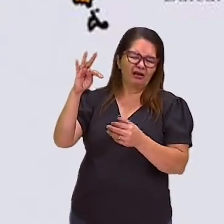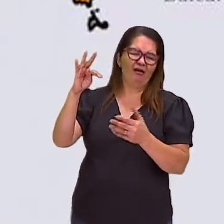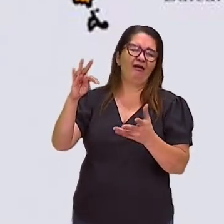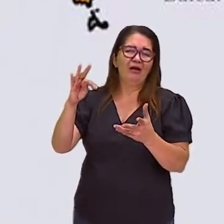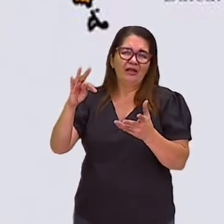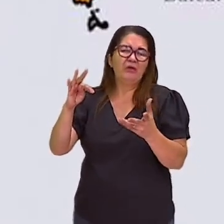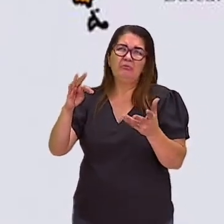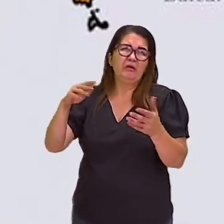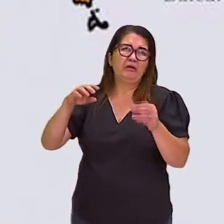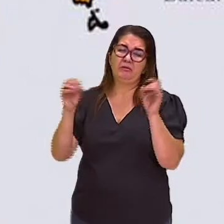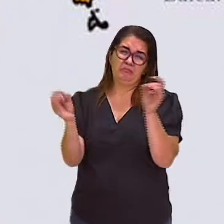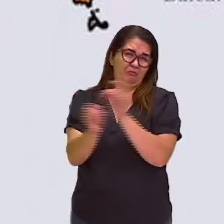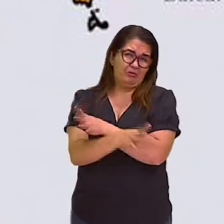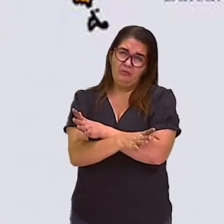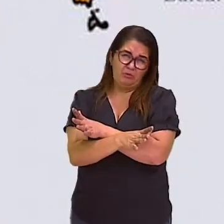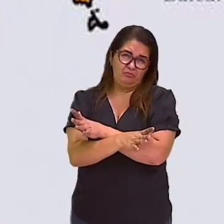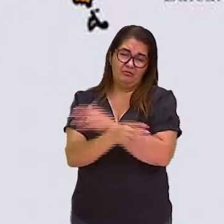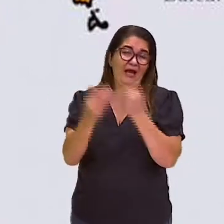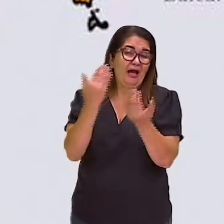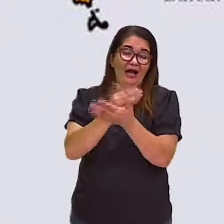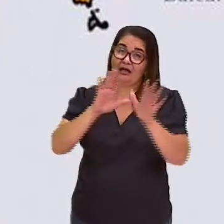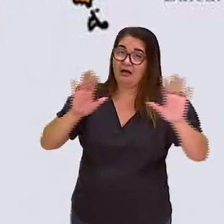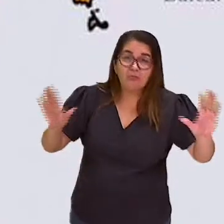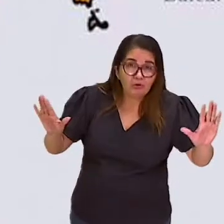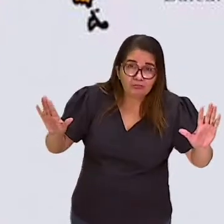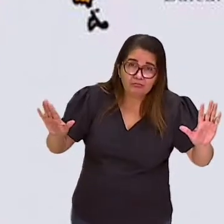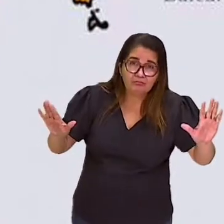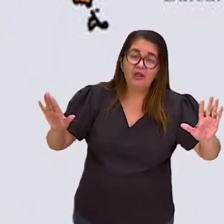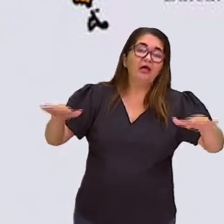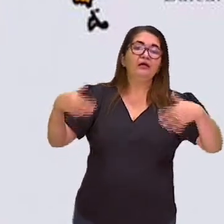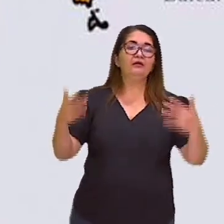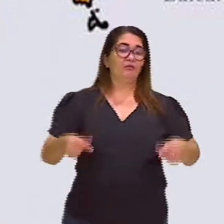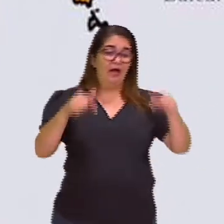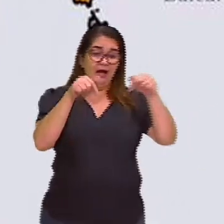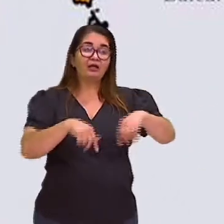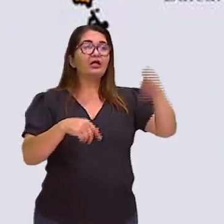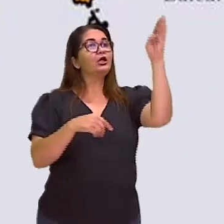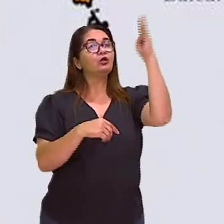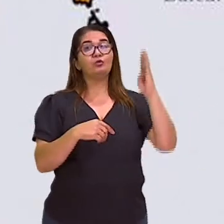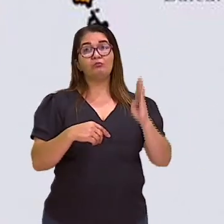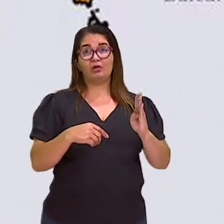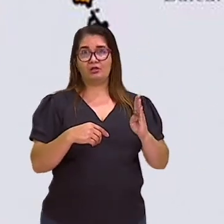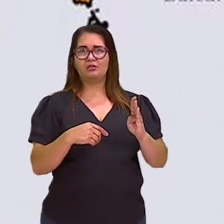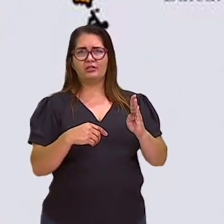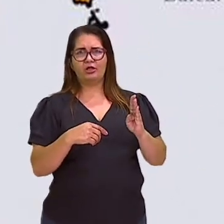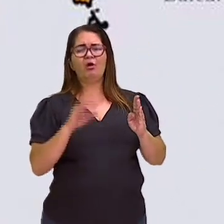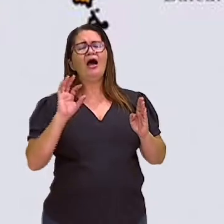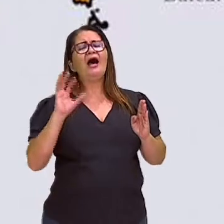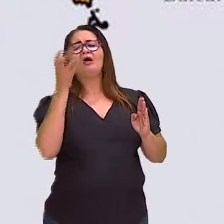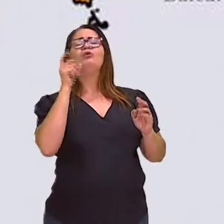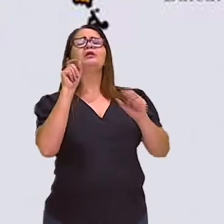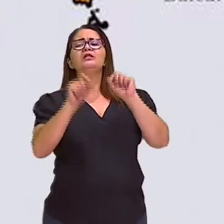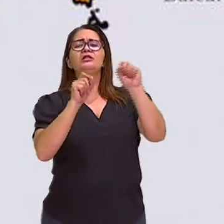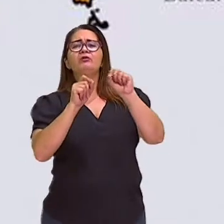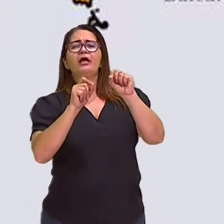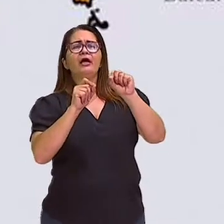vai deixar de existir. E aqui no Brasil, que vai haver, aqui no Brasil vai haver a